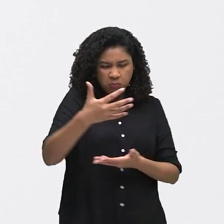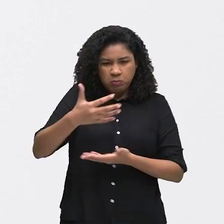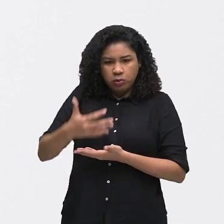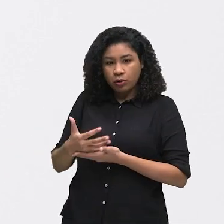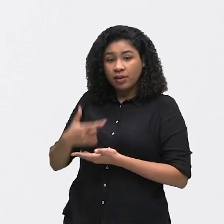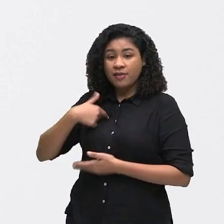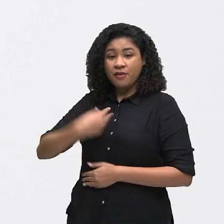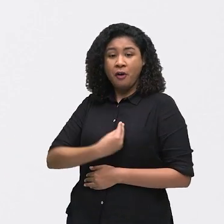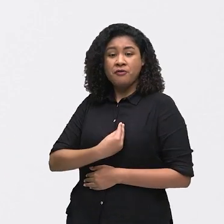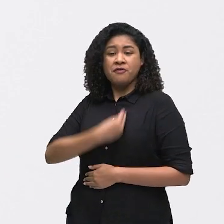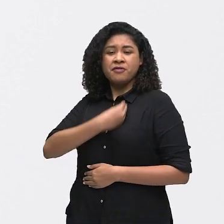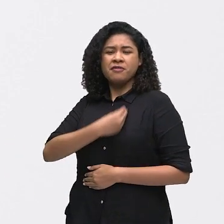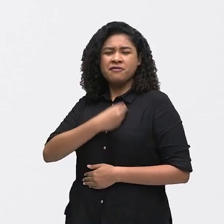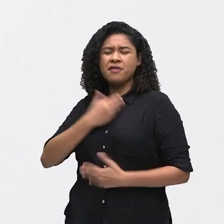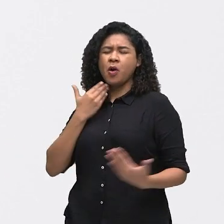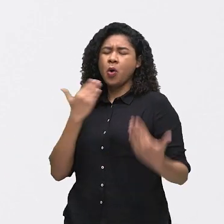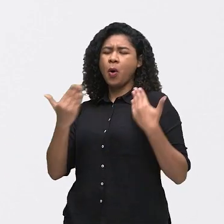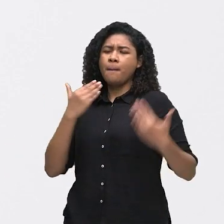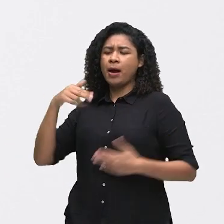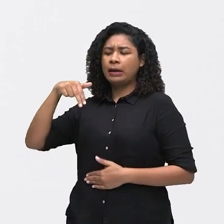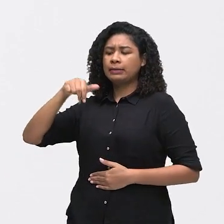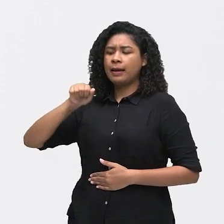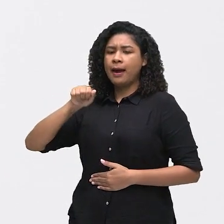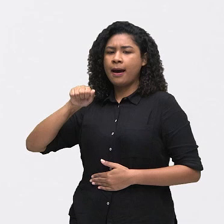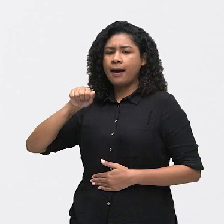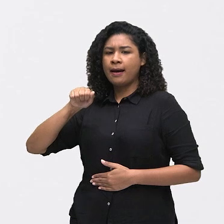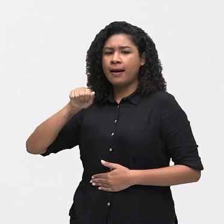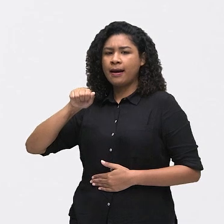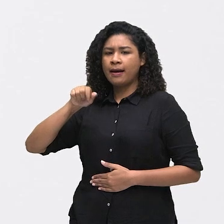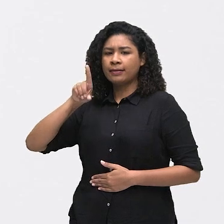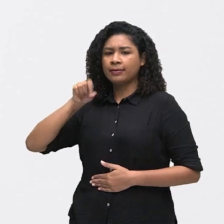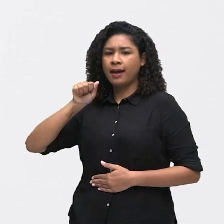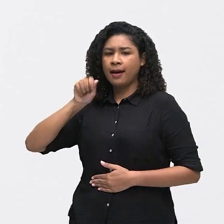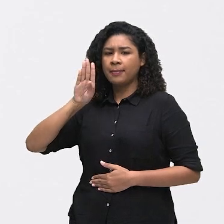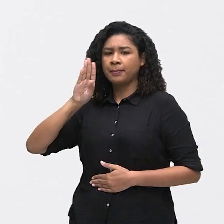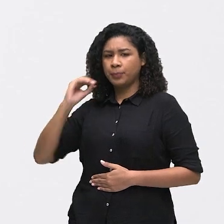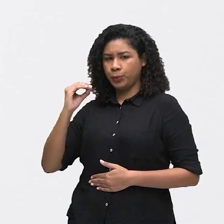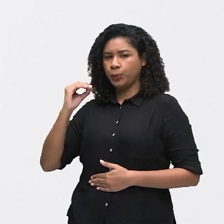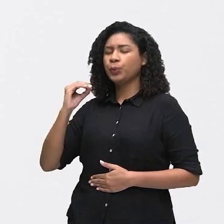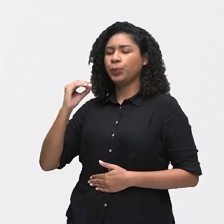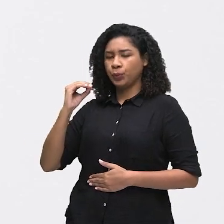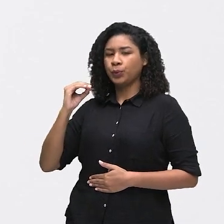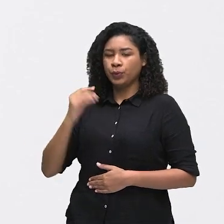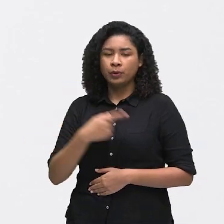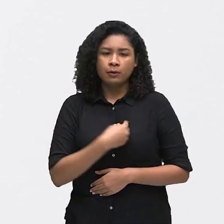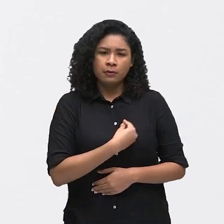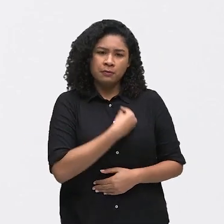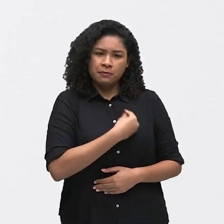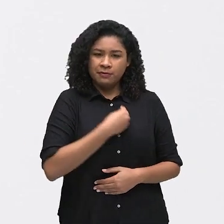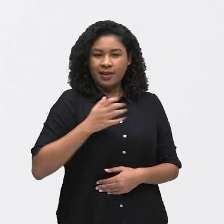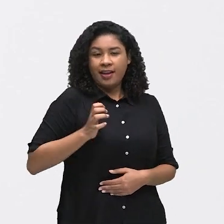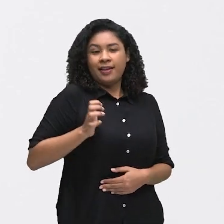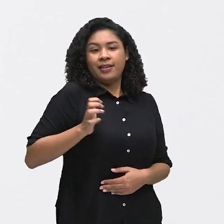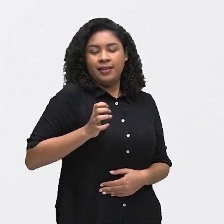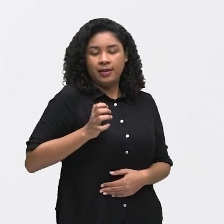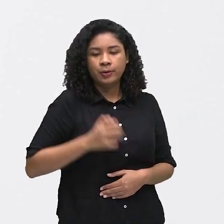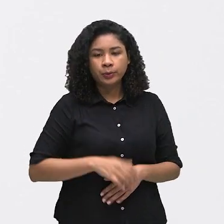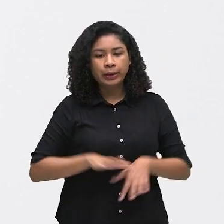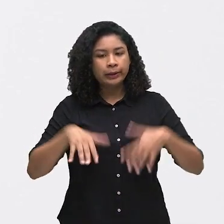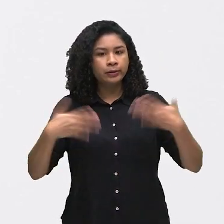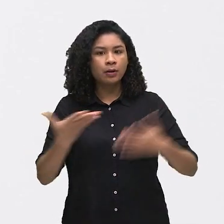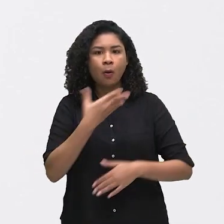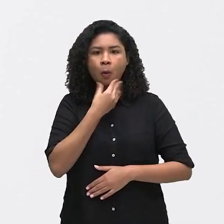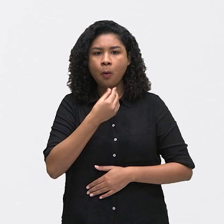nababo. Muito bem. Assim, vamos lá, assim pensando, matou a gança. Olha aqui, matou